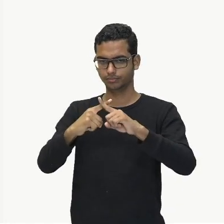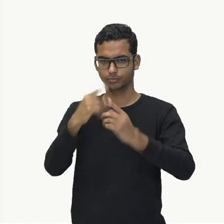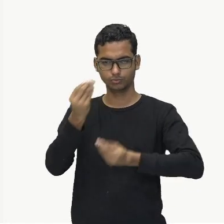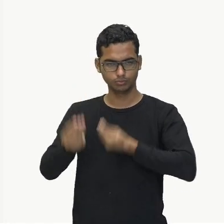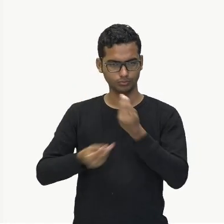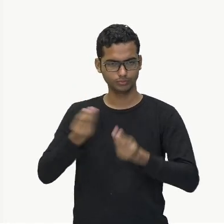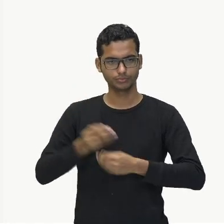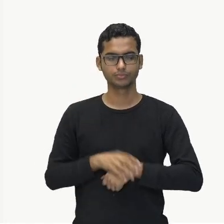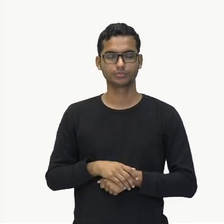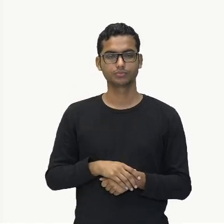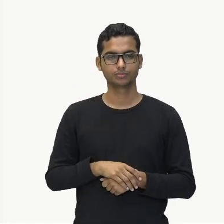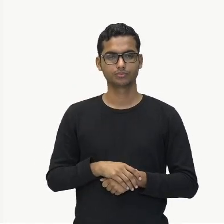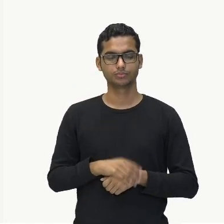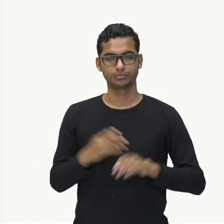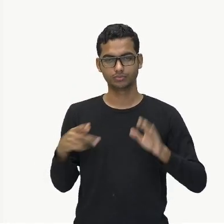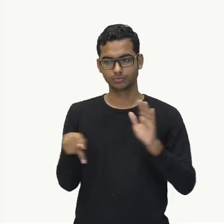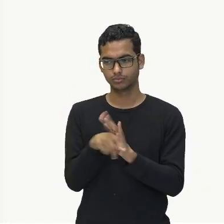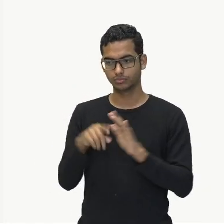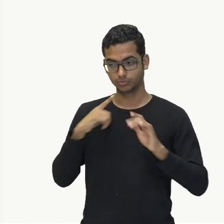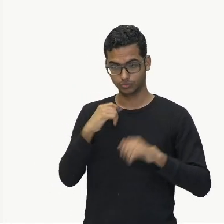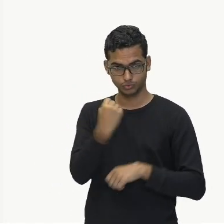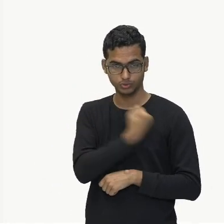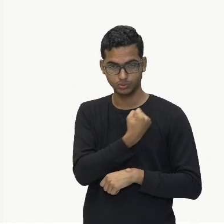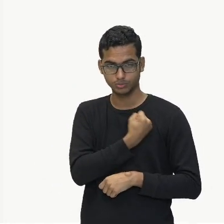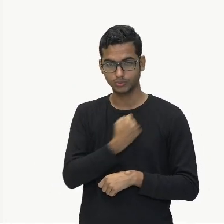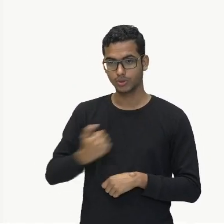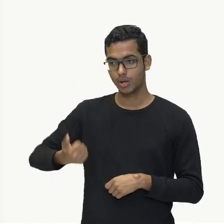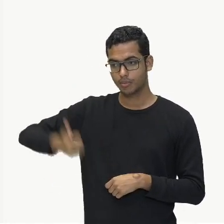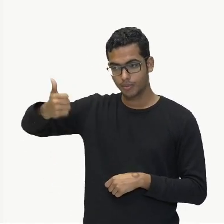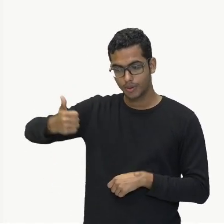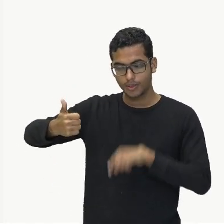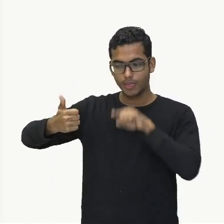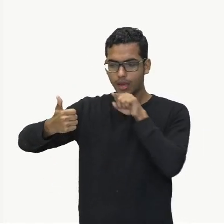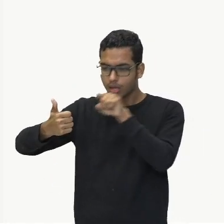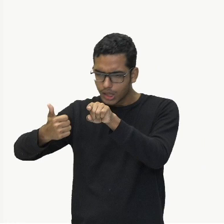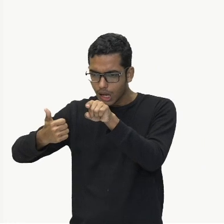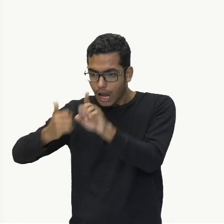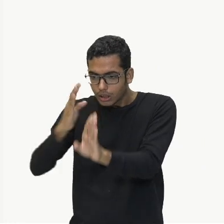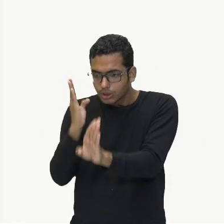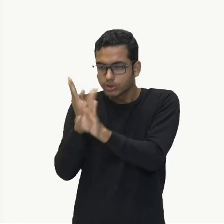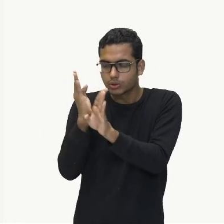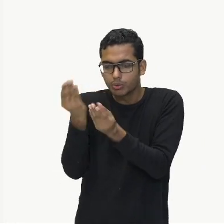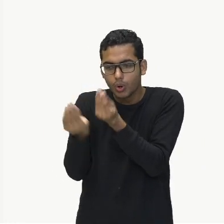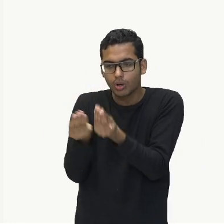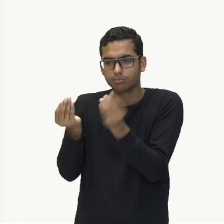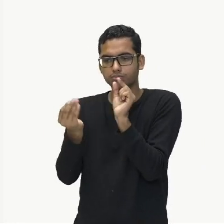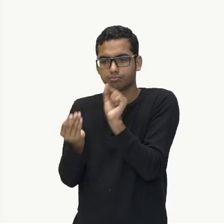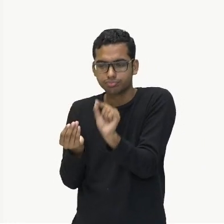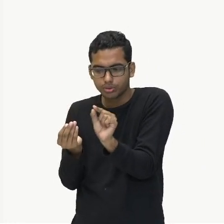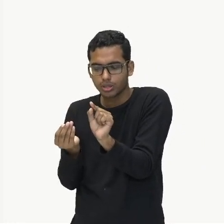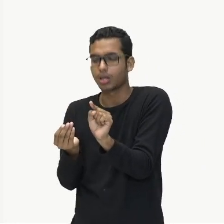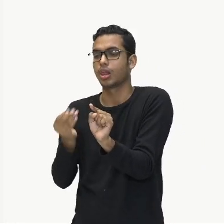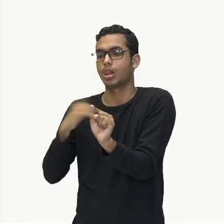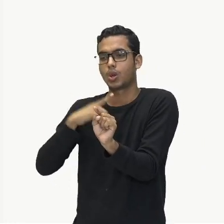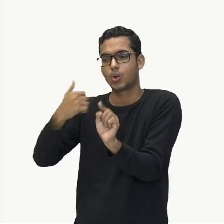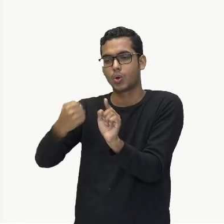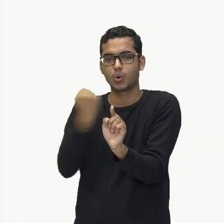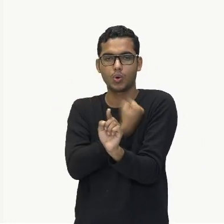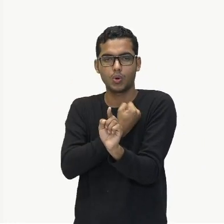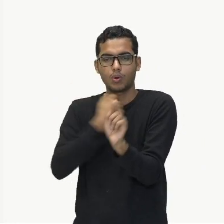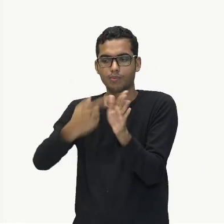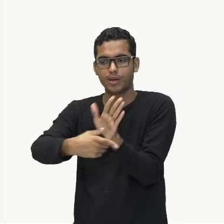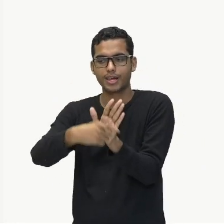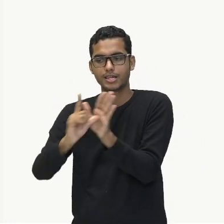termo anterior dessa sequência, tá? Sempre assim. Essa constante aqui é chamada de